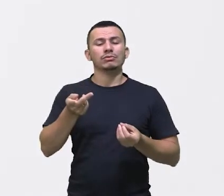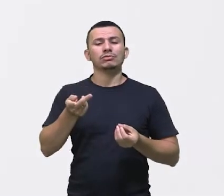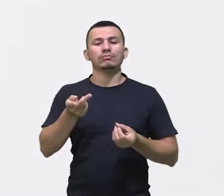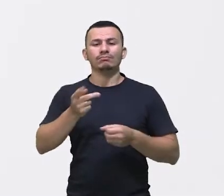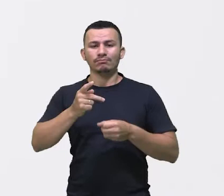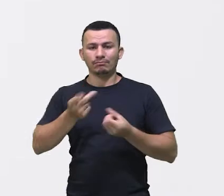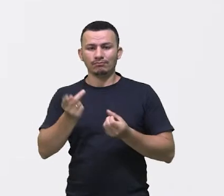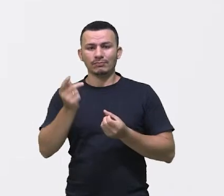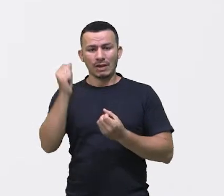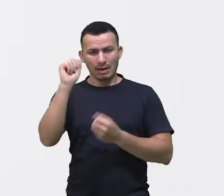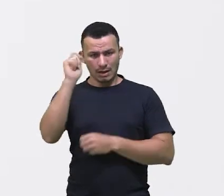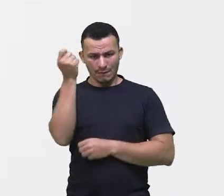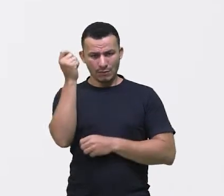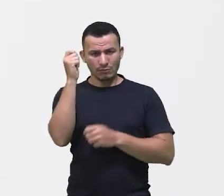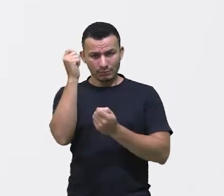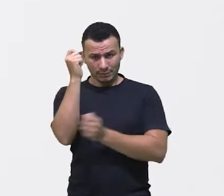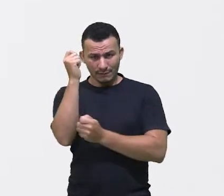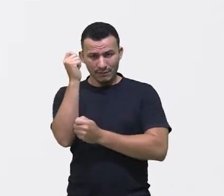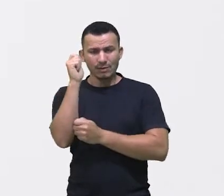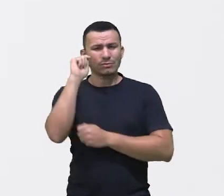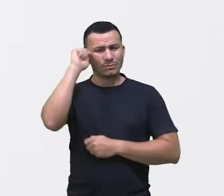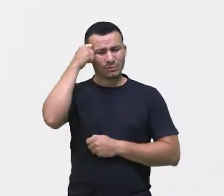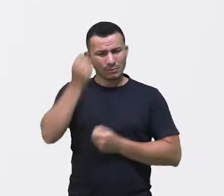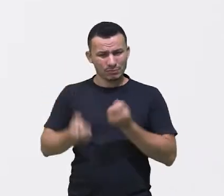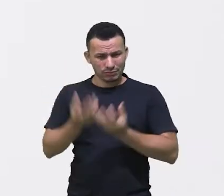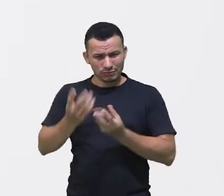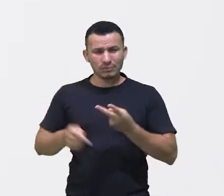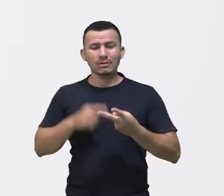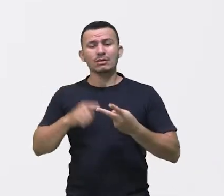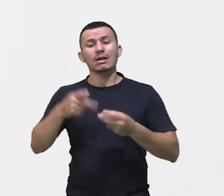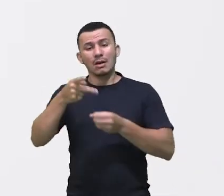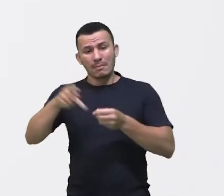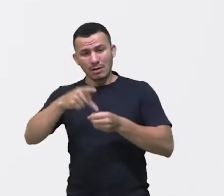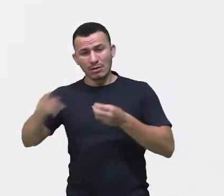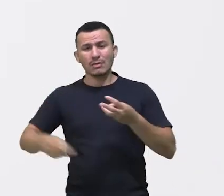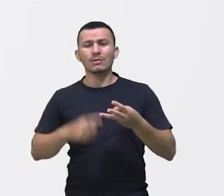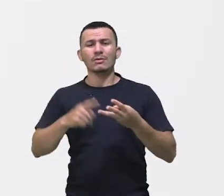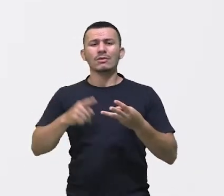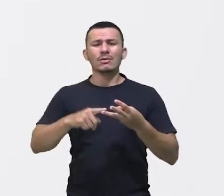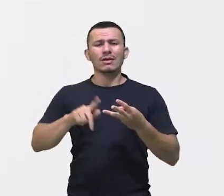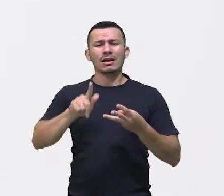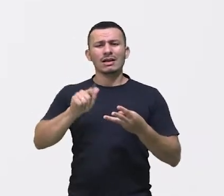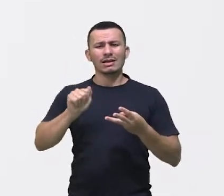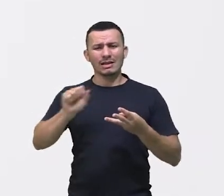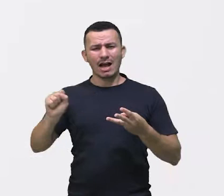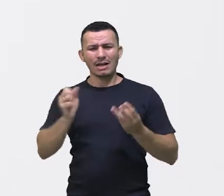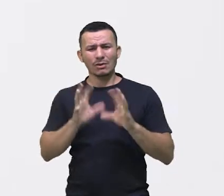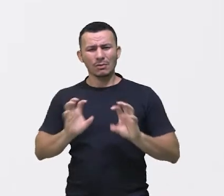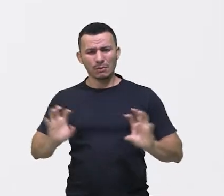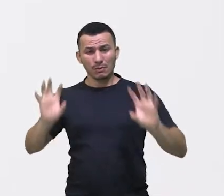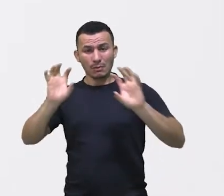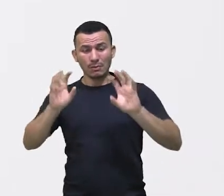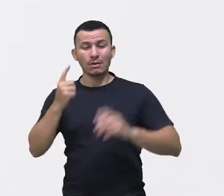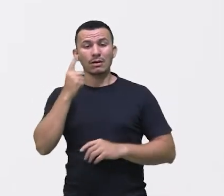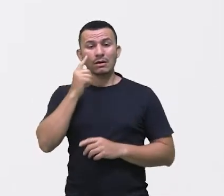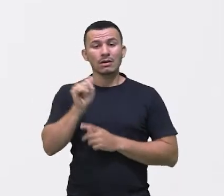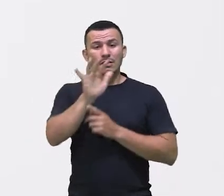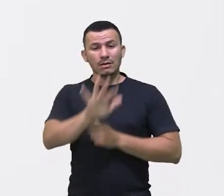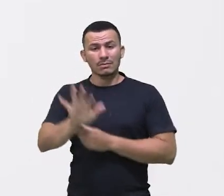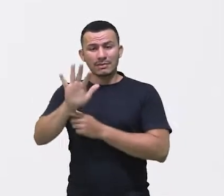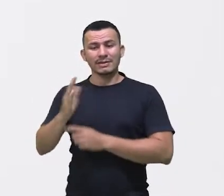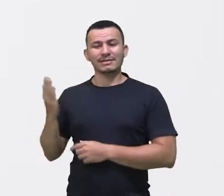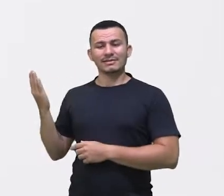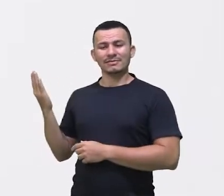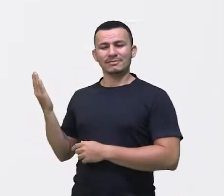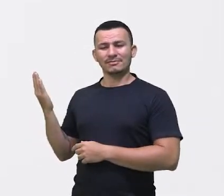são carvão mineral, petróleo, gás natural e também a energia nuclear. Aqui nessa imagem está sendo